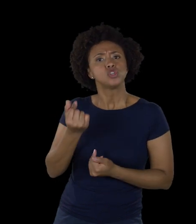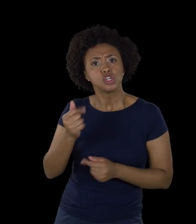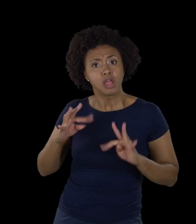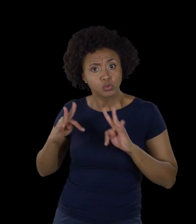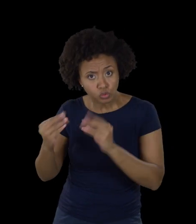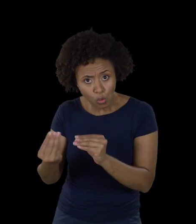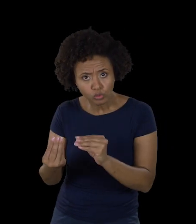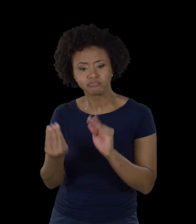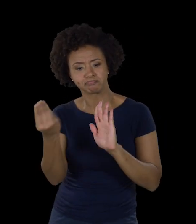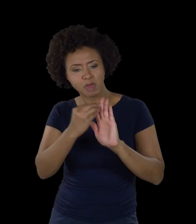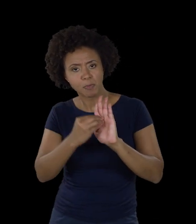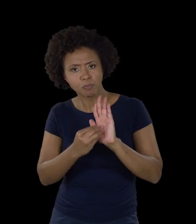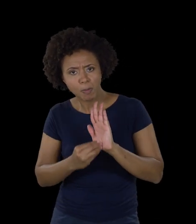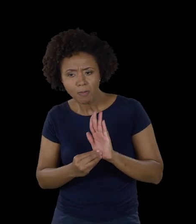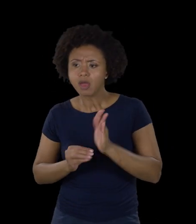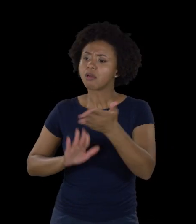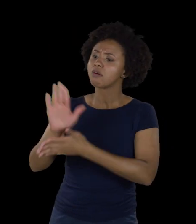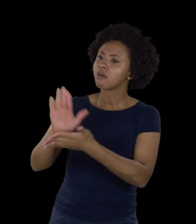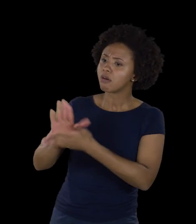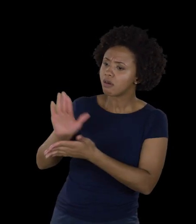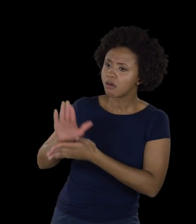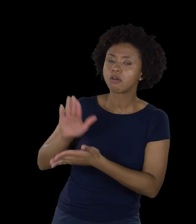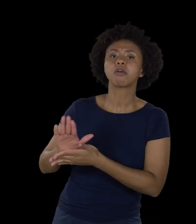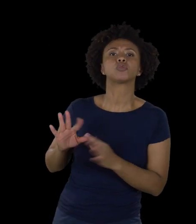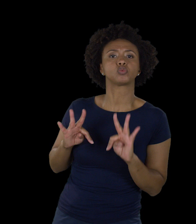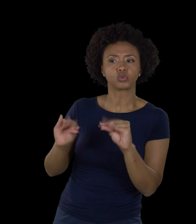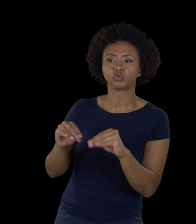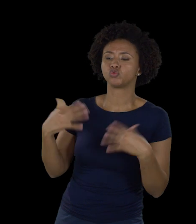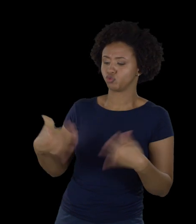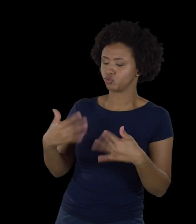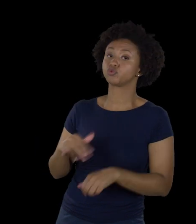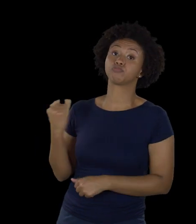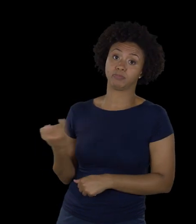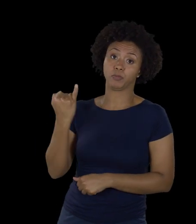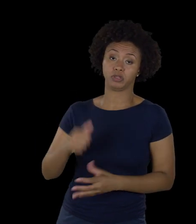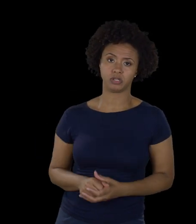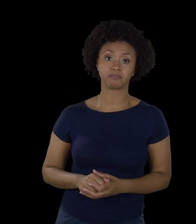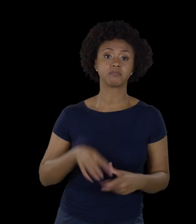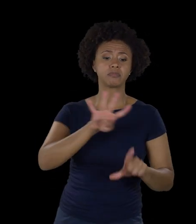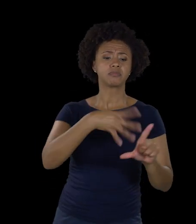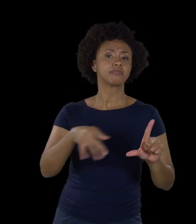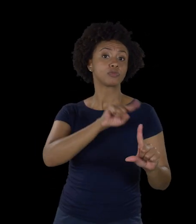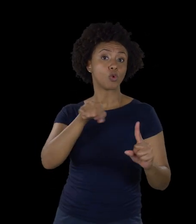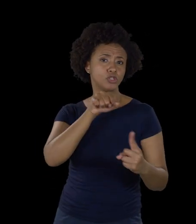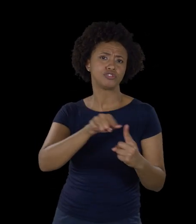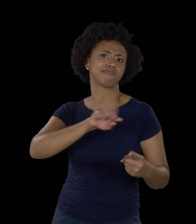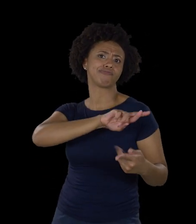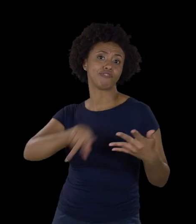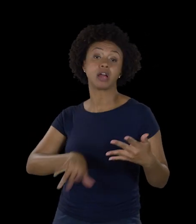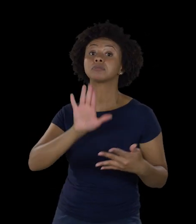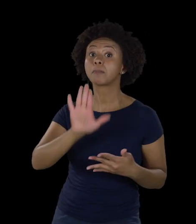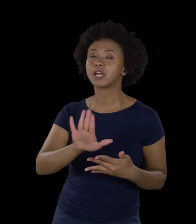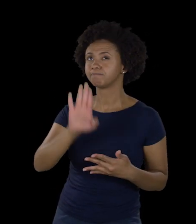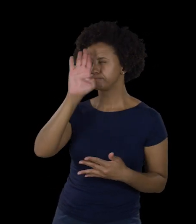mensais, despesa e, importante, todo tipo de gasto. A planilha ela tem várias finalidades e uma delas,